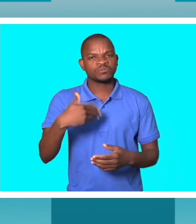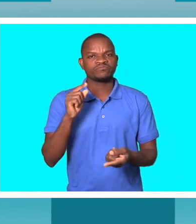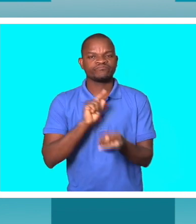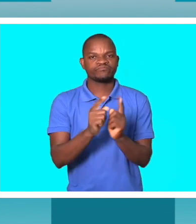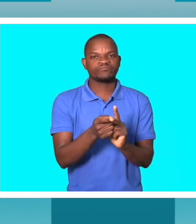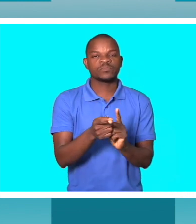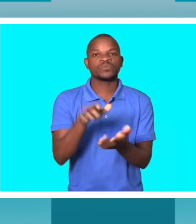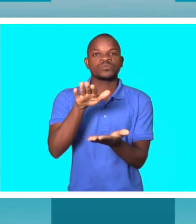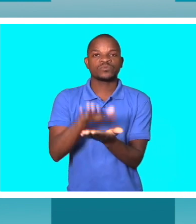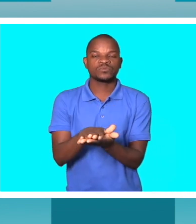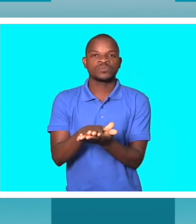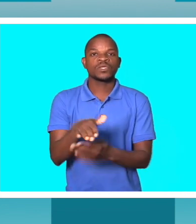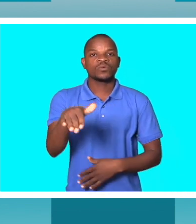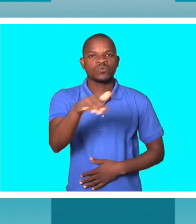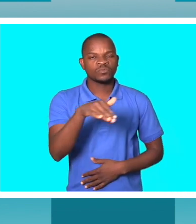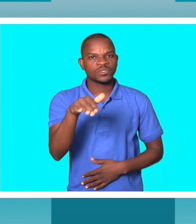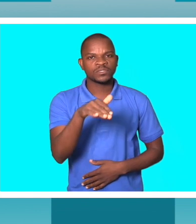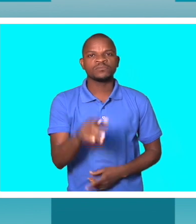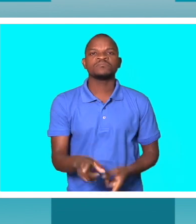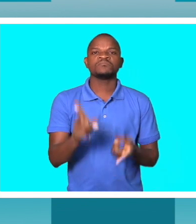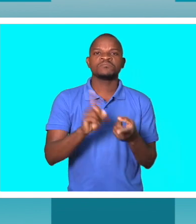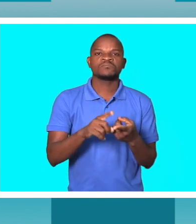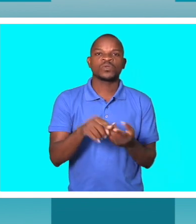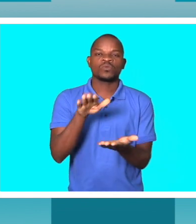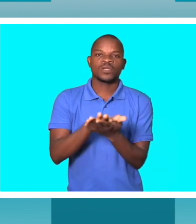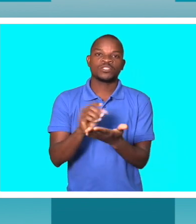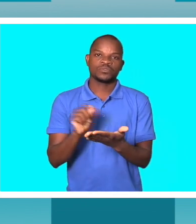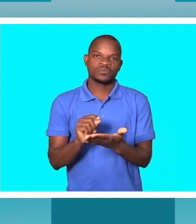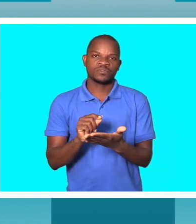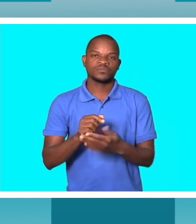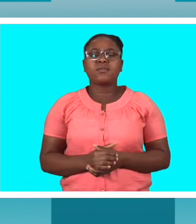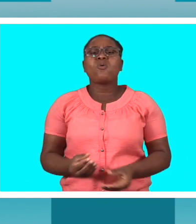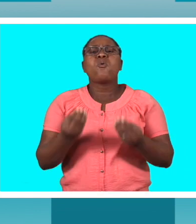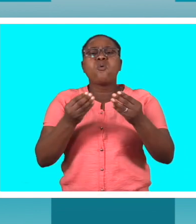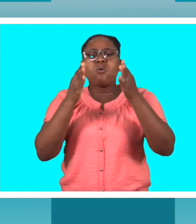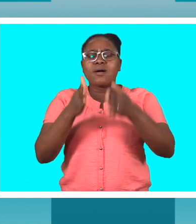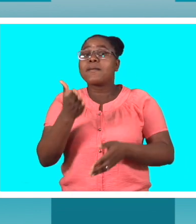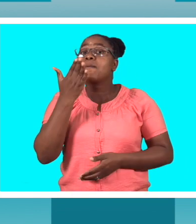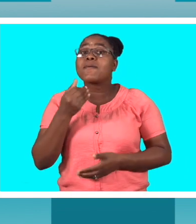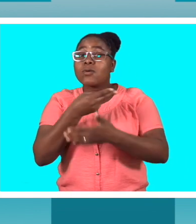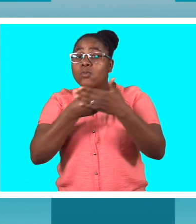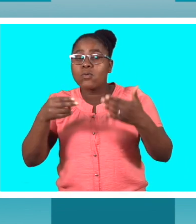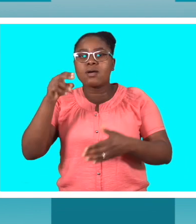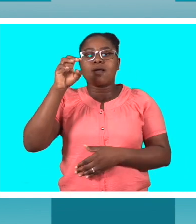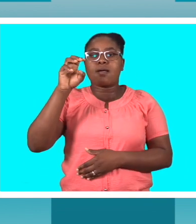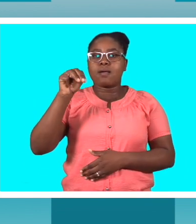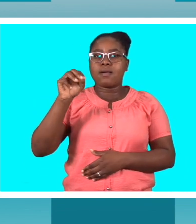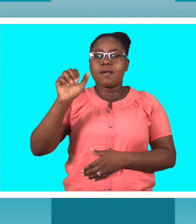eu encontro é nas comunidades, tanto fora da comunidade, também na escola. falo com